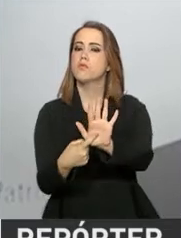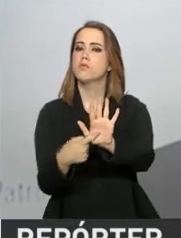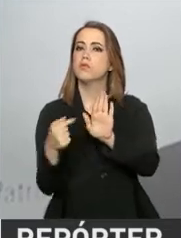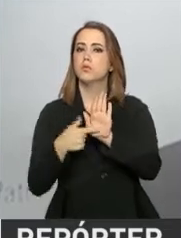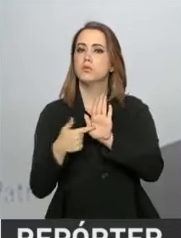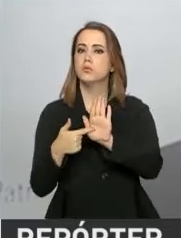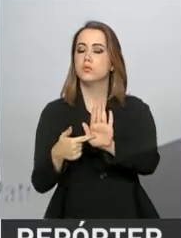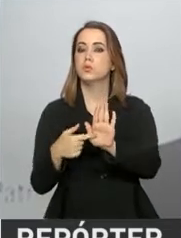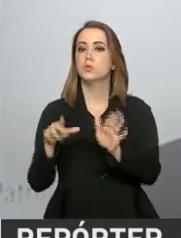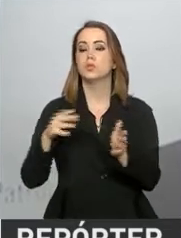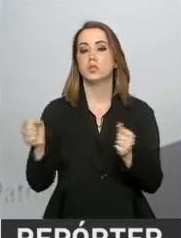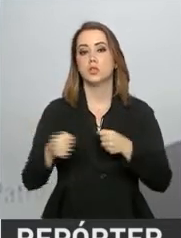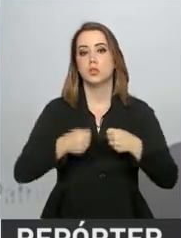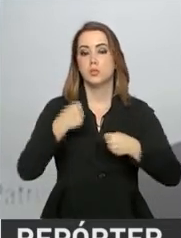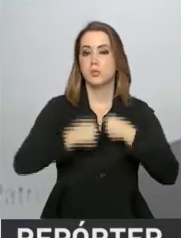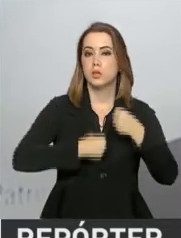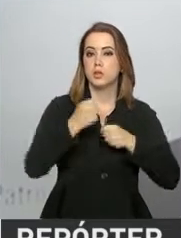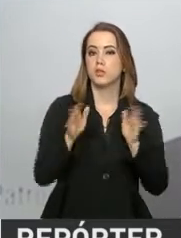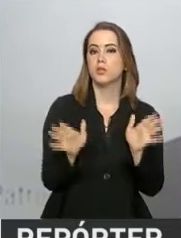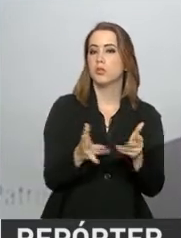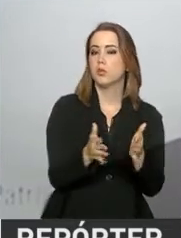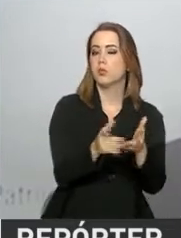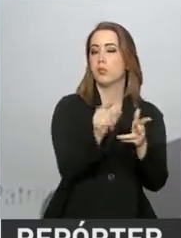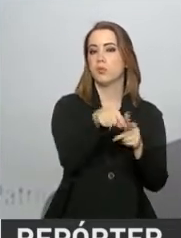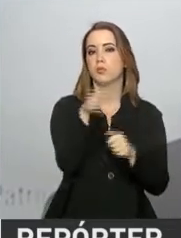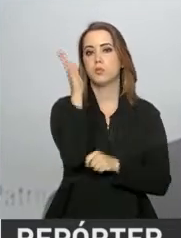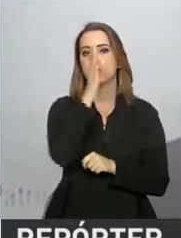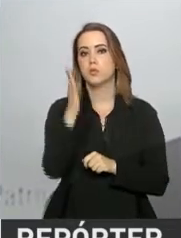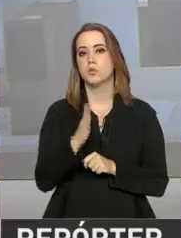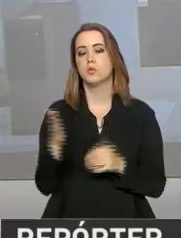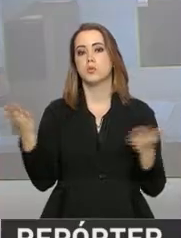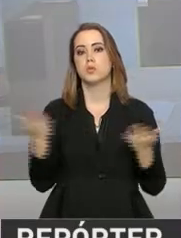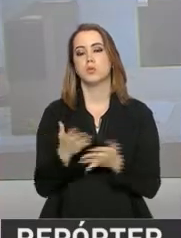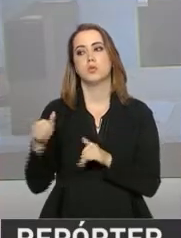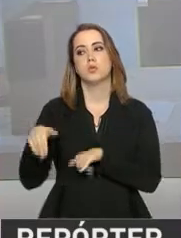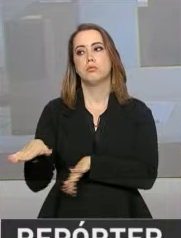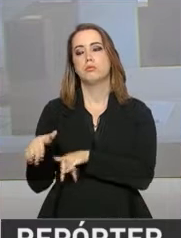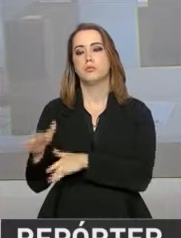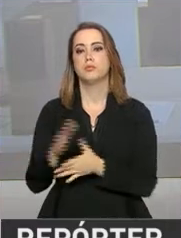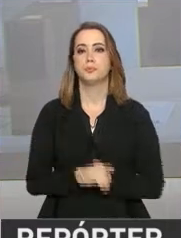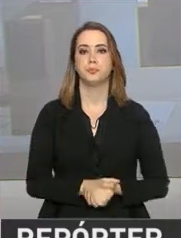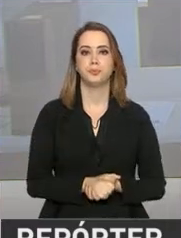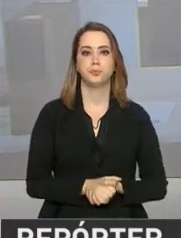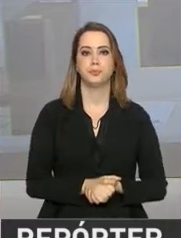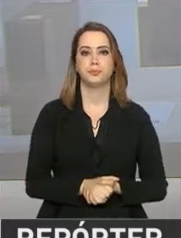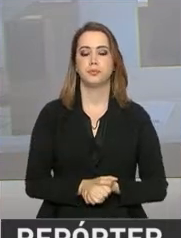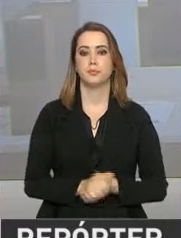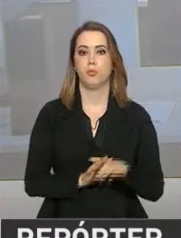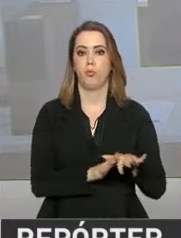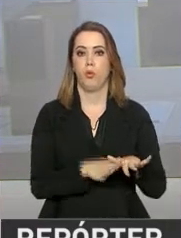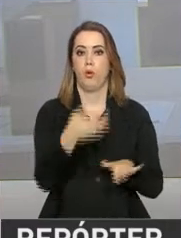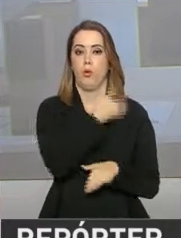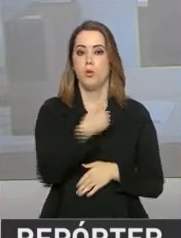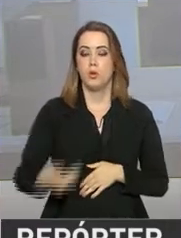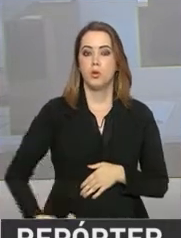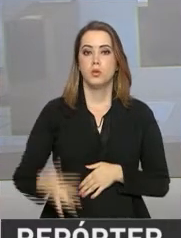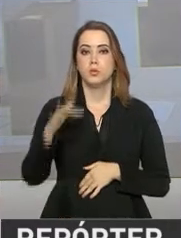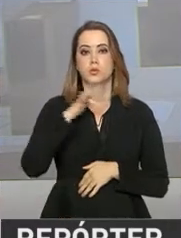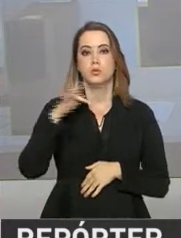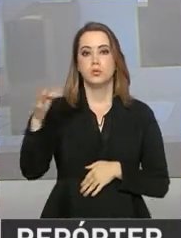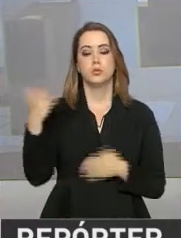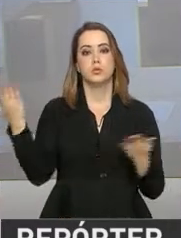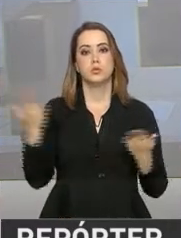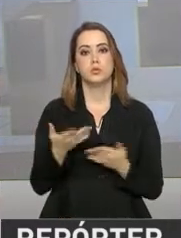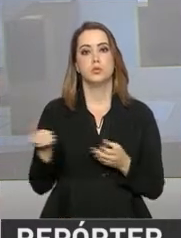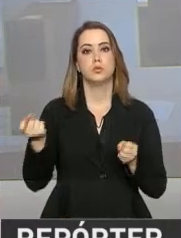também do setor produtivo brasileiro lá na China, agora em setembro. O governo federal se prepara para retomar